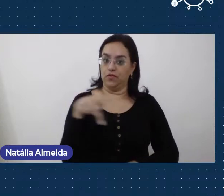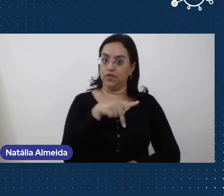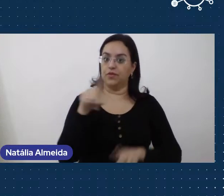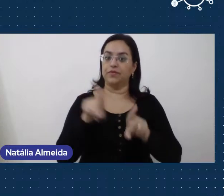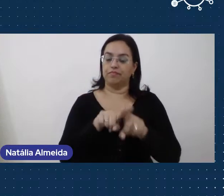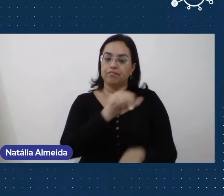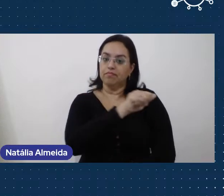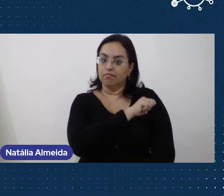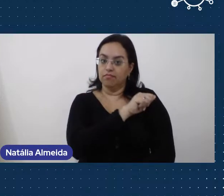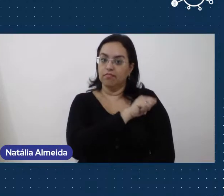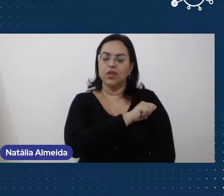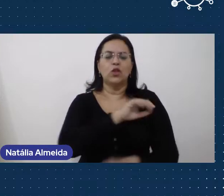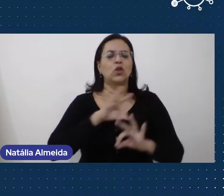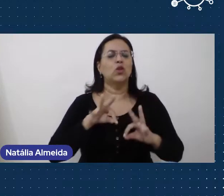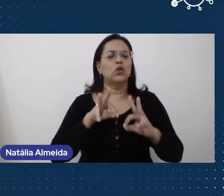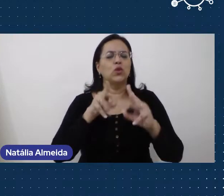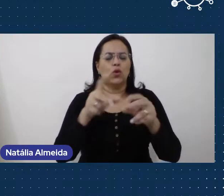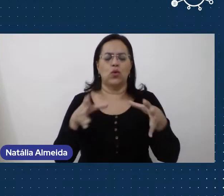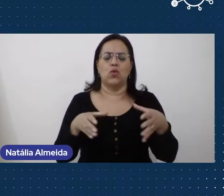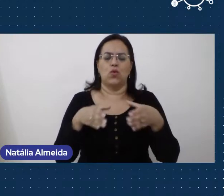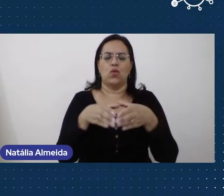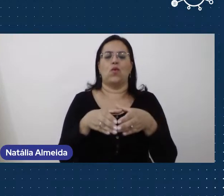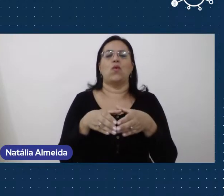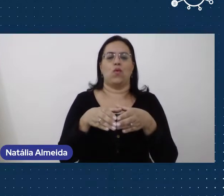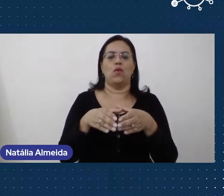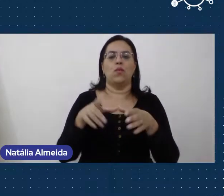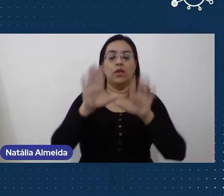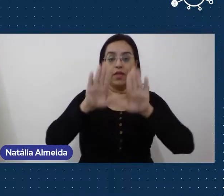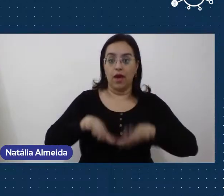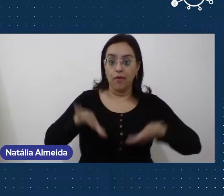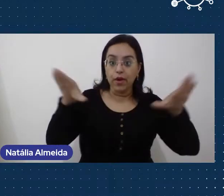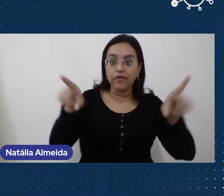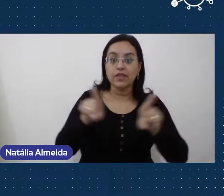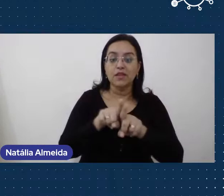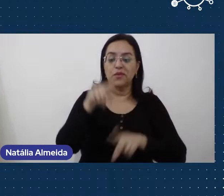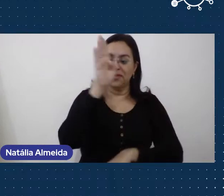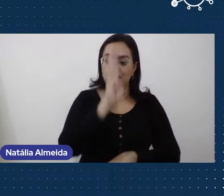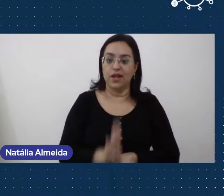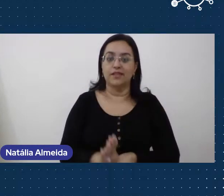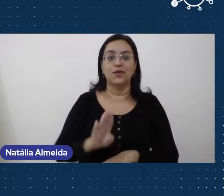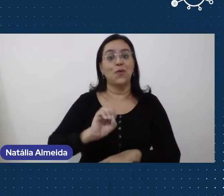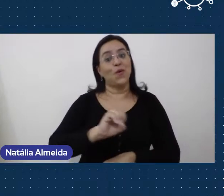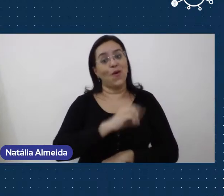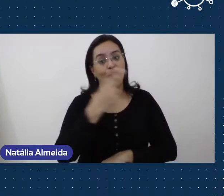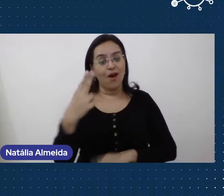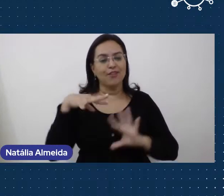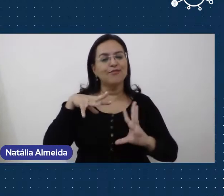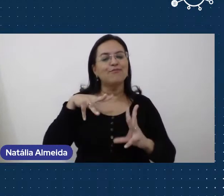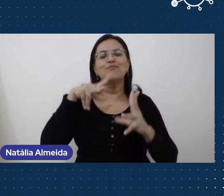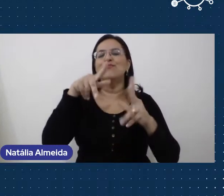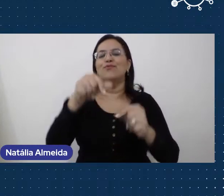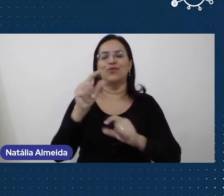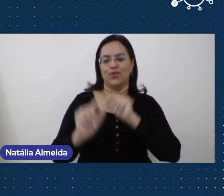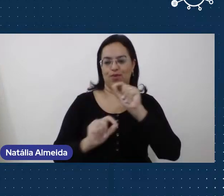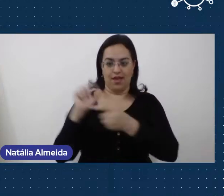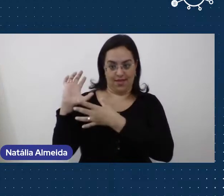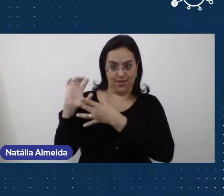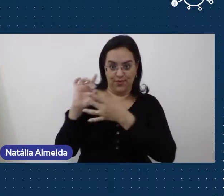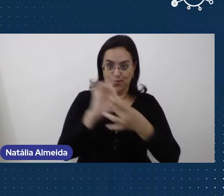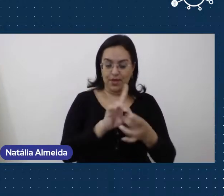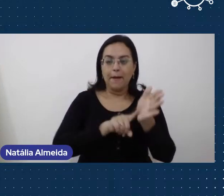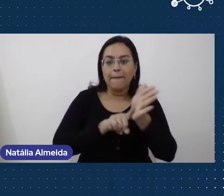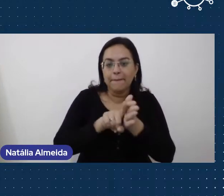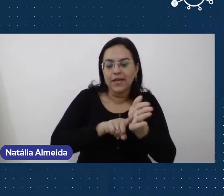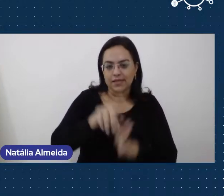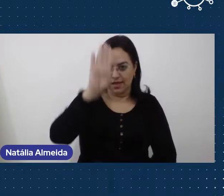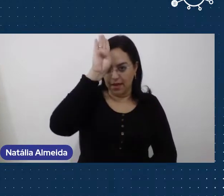da UFC como de qualquer outra instituição no Brasil e no mundo, acerca do universo da pesquisa acadêmica e